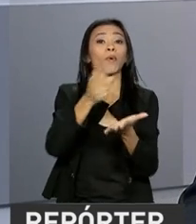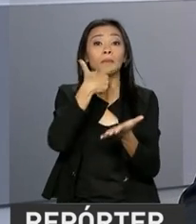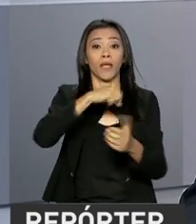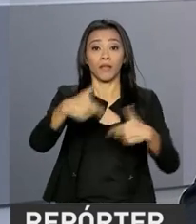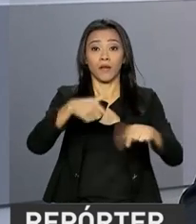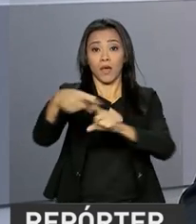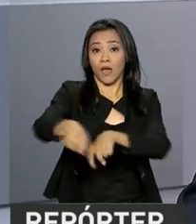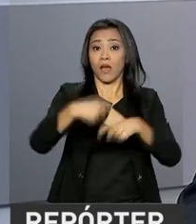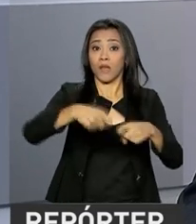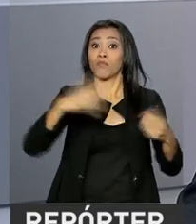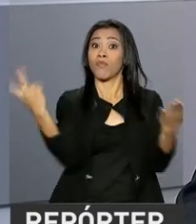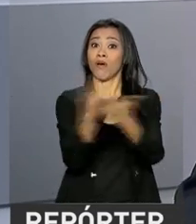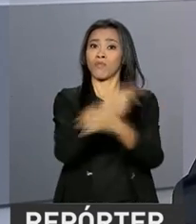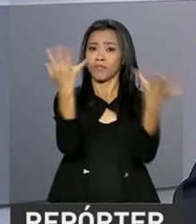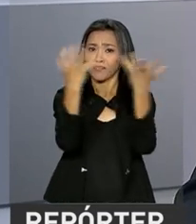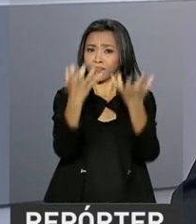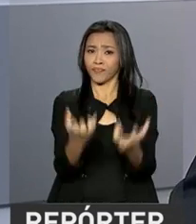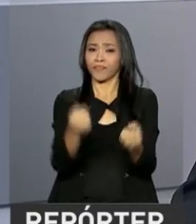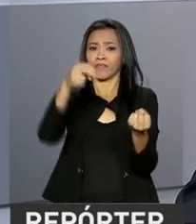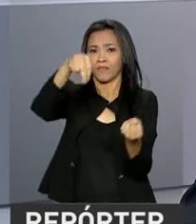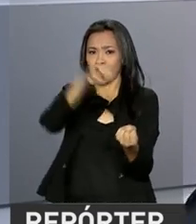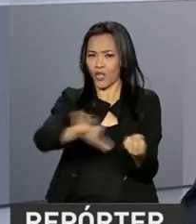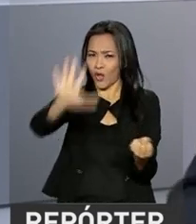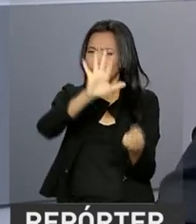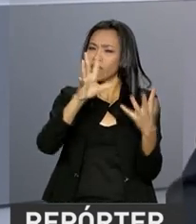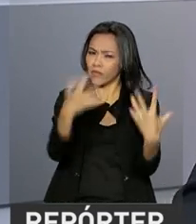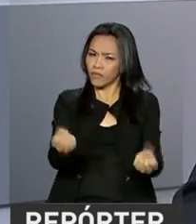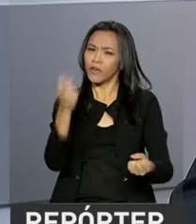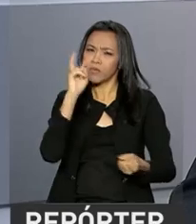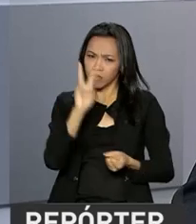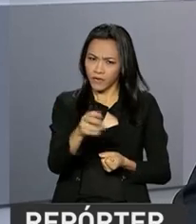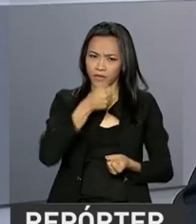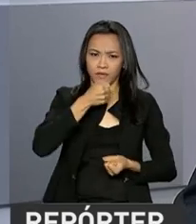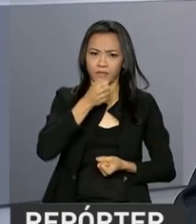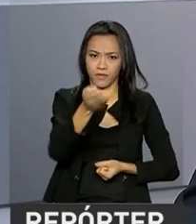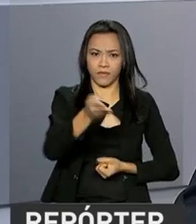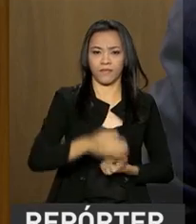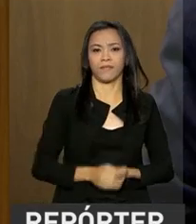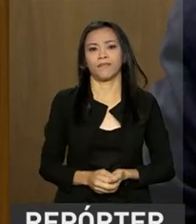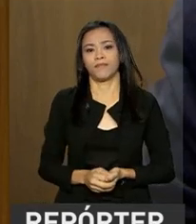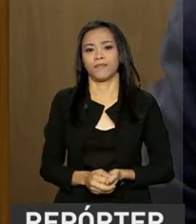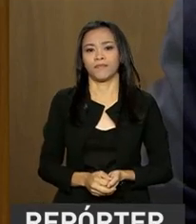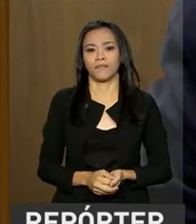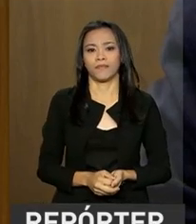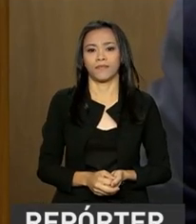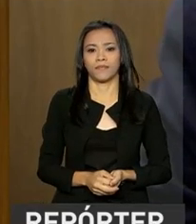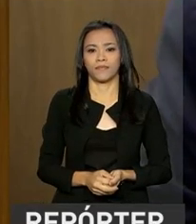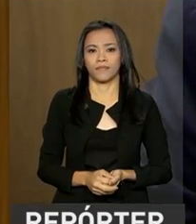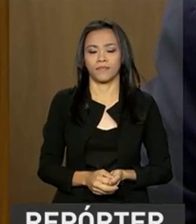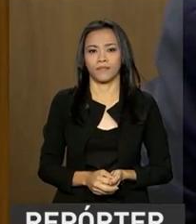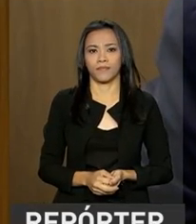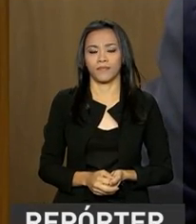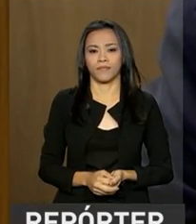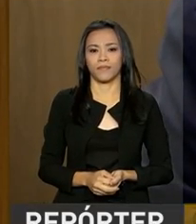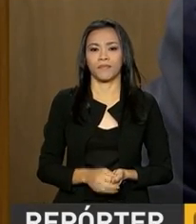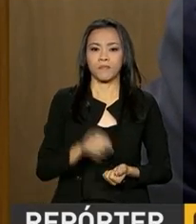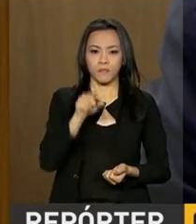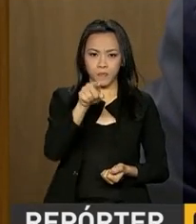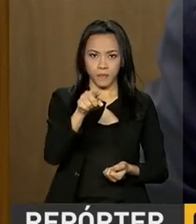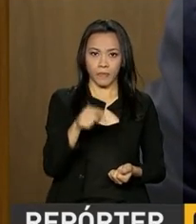atingidos pela seca na região Nordeste vamos acompanhar um trecho da entrevista eles